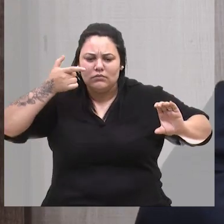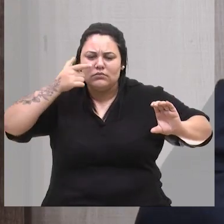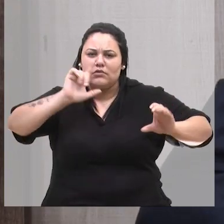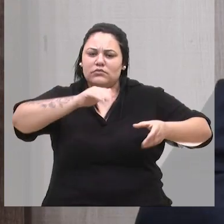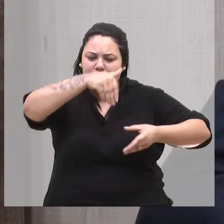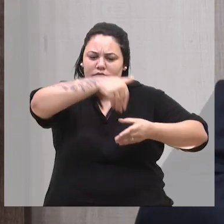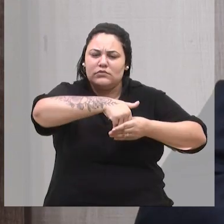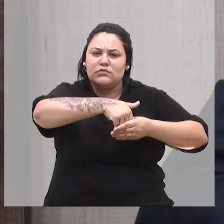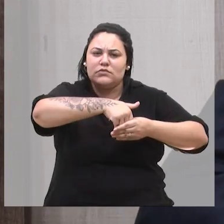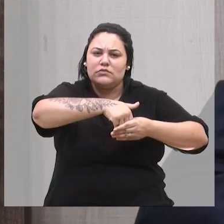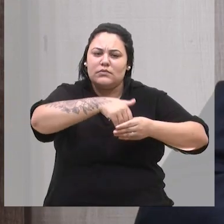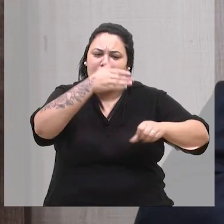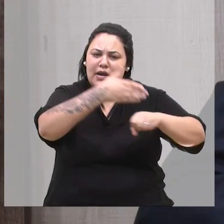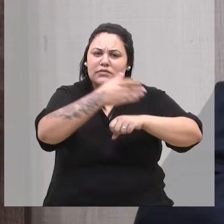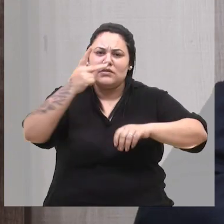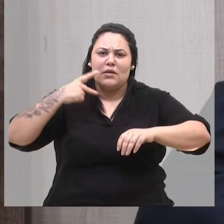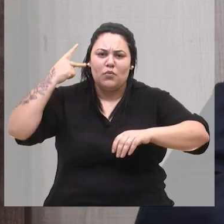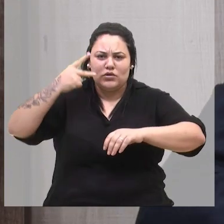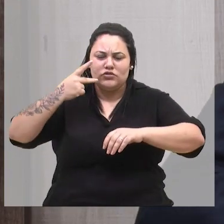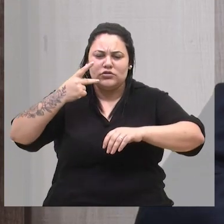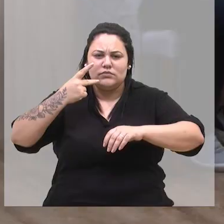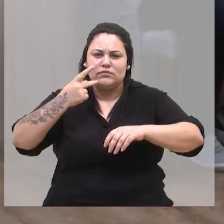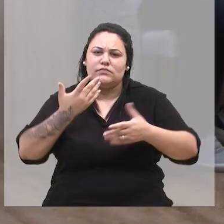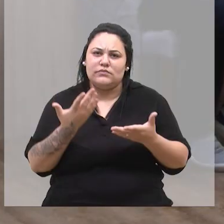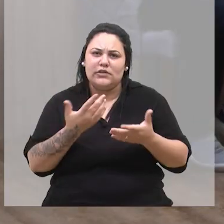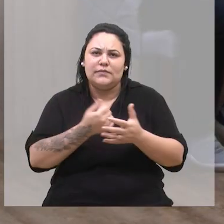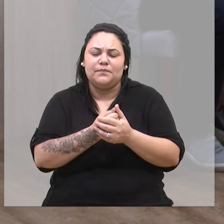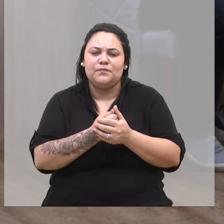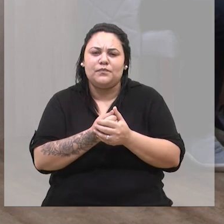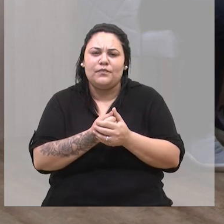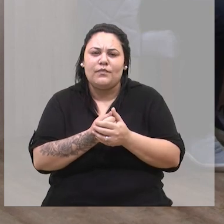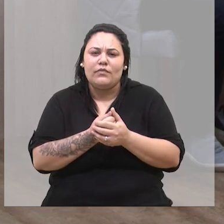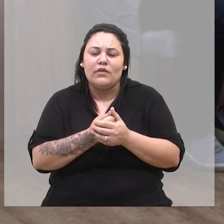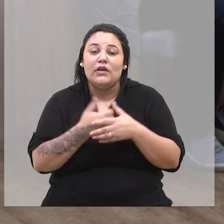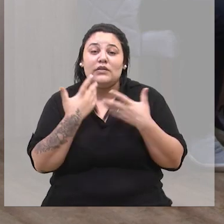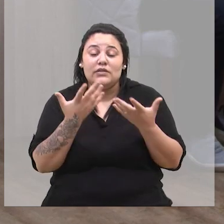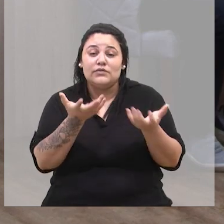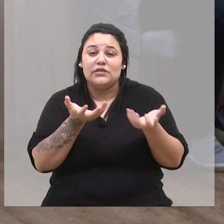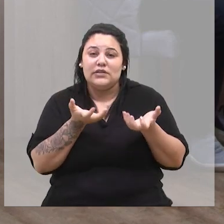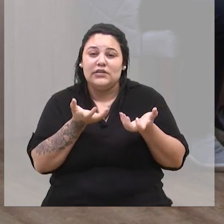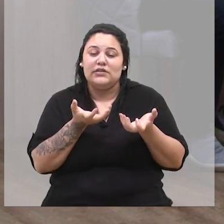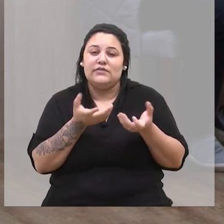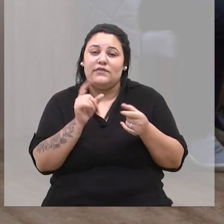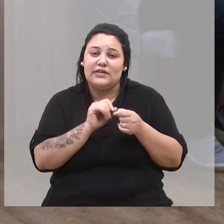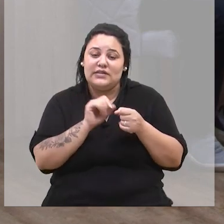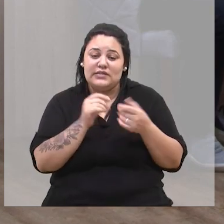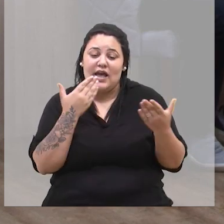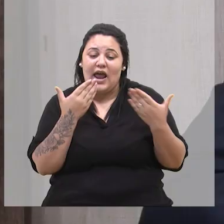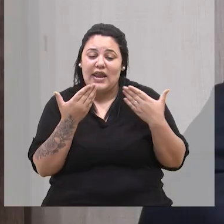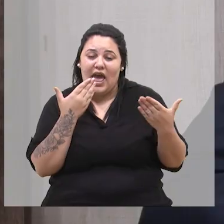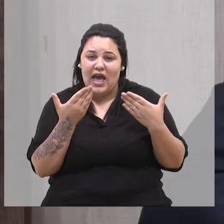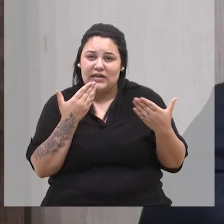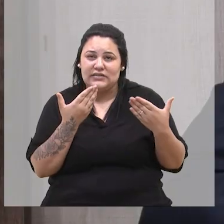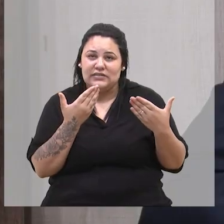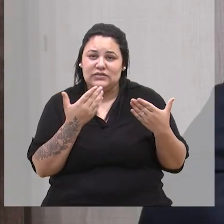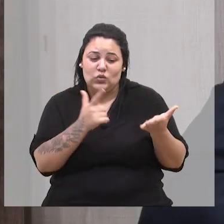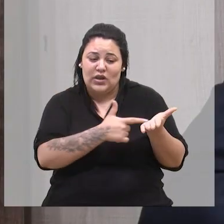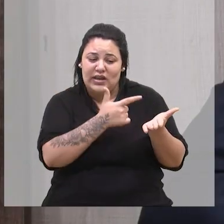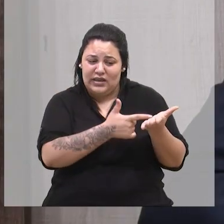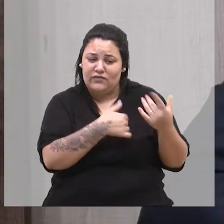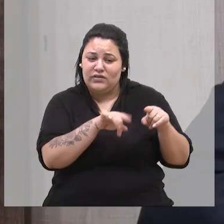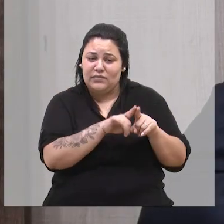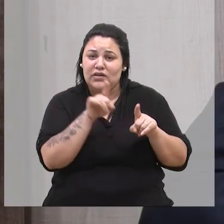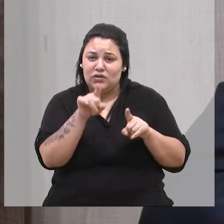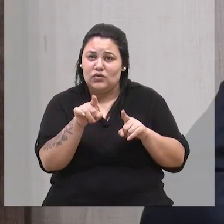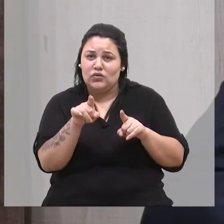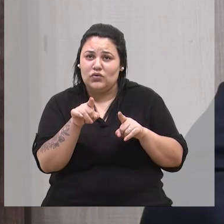eleger em cargos eletivos, com perdão pela redundância. Então, eu gostaria de, a partir dessa força motriz da obra,